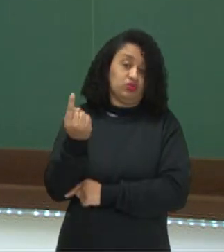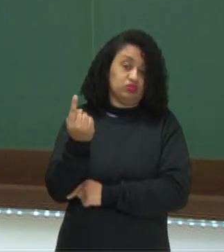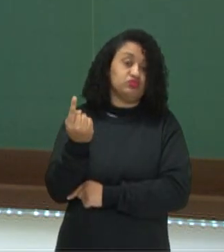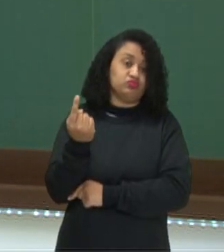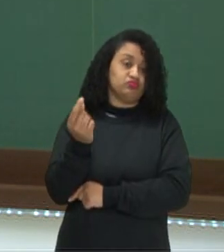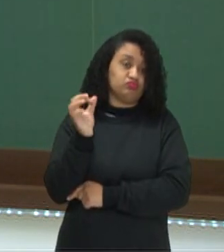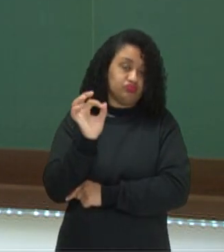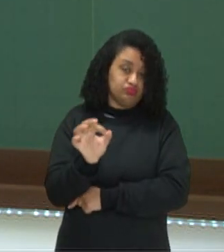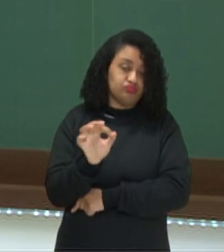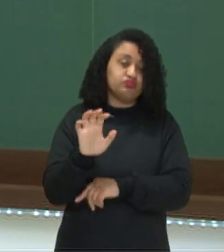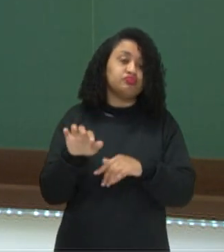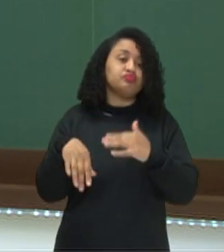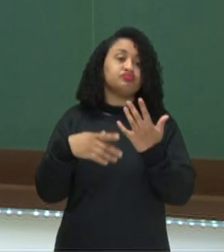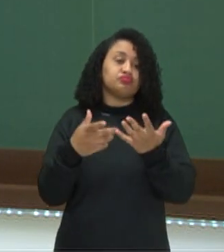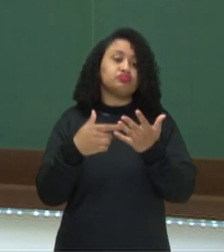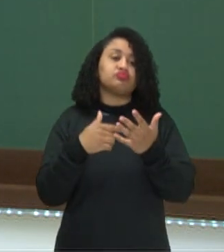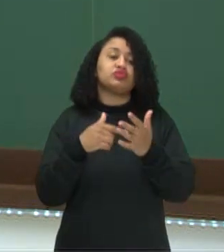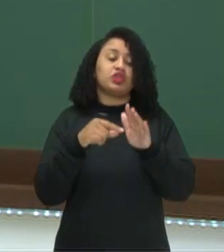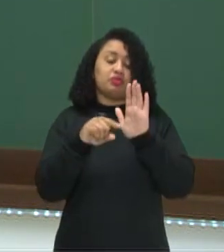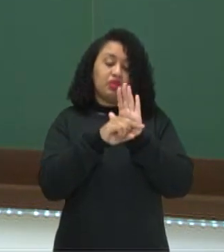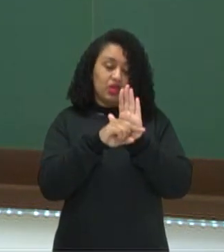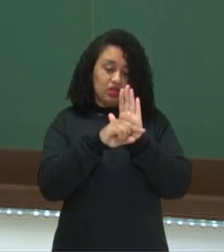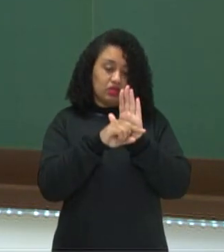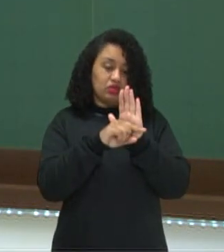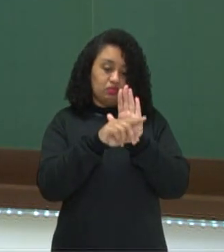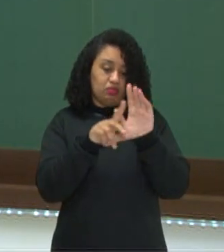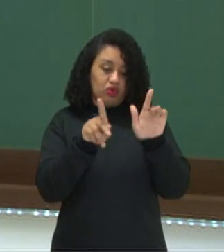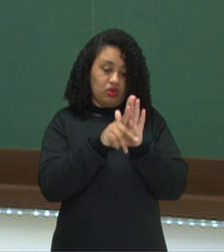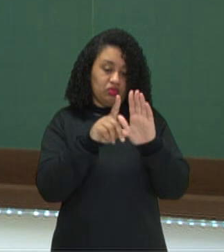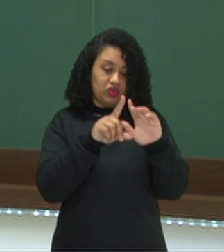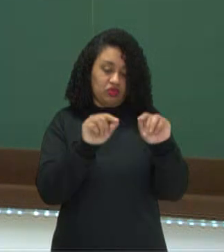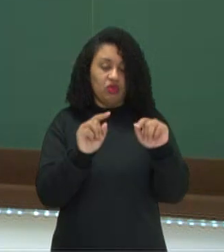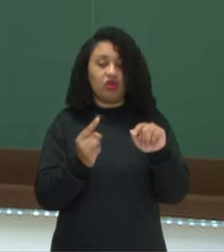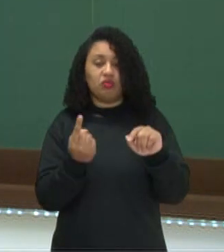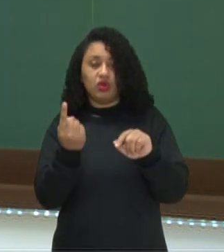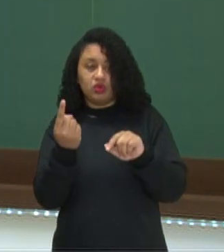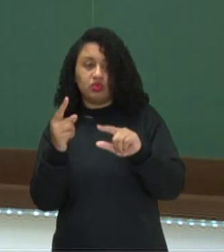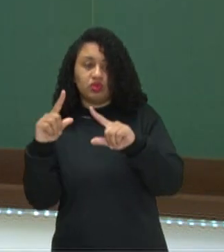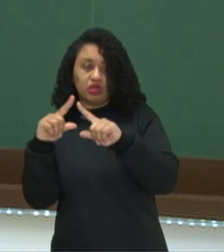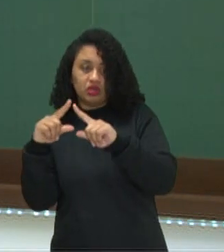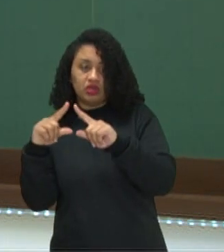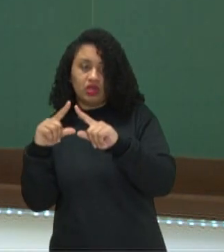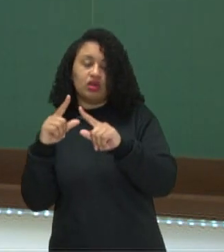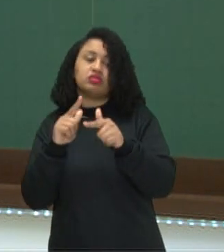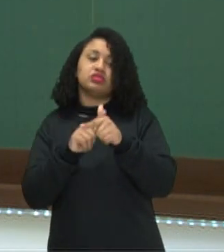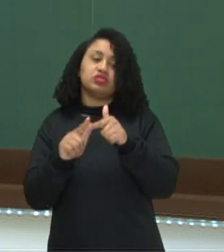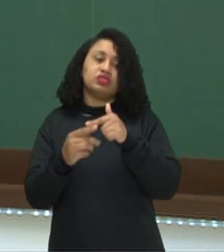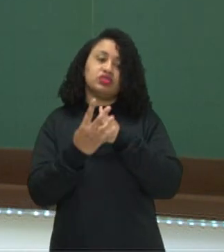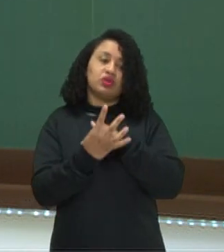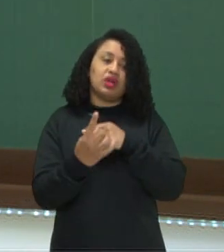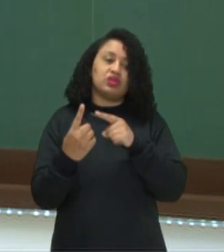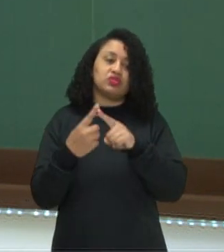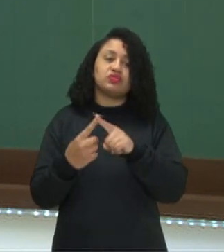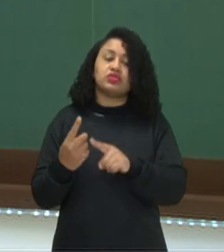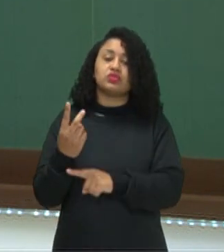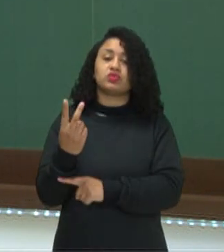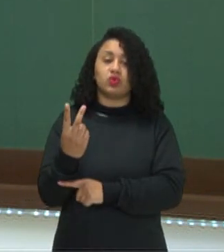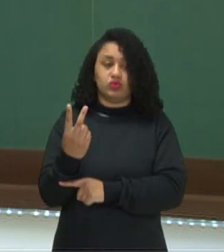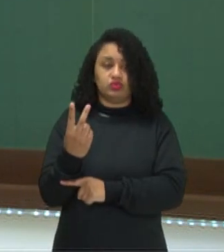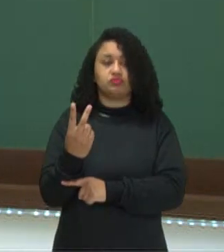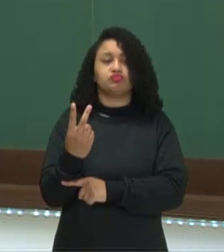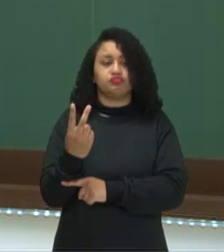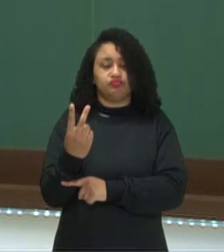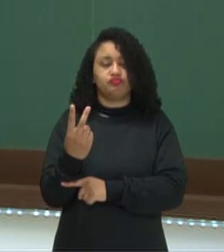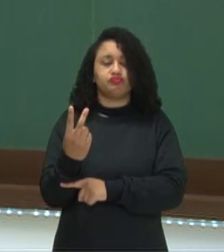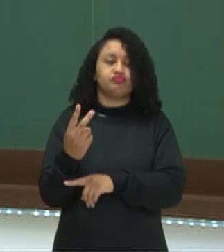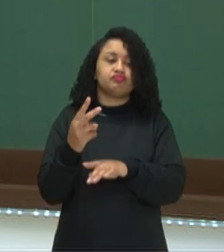1. Então, menos da fórmula, o delta que é 1, divididos por 4 vezes o meu a,